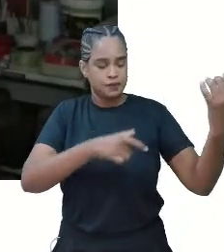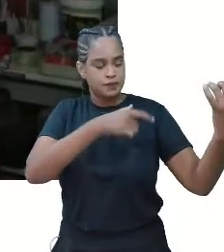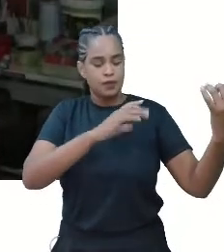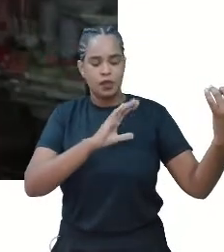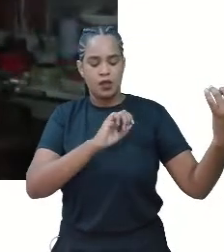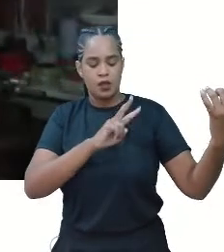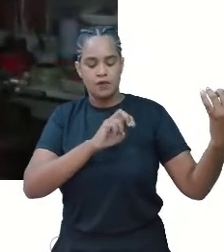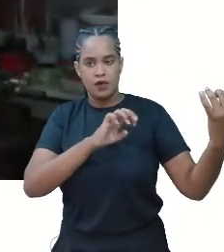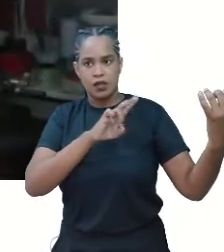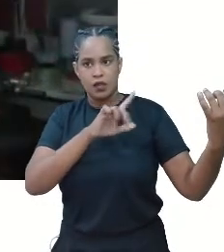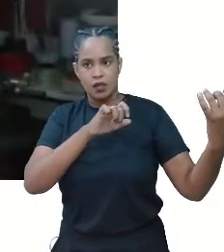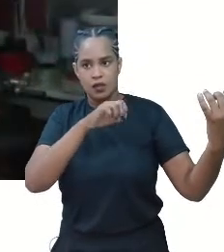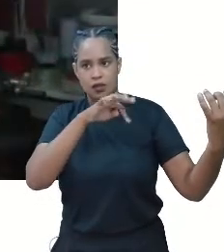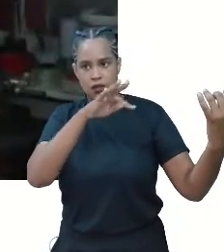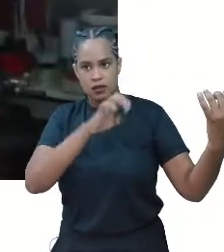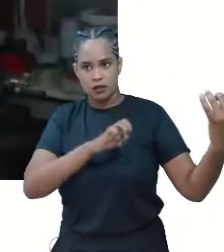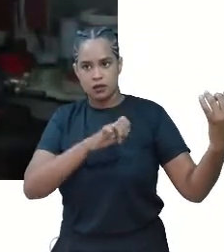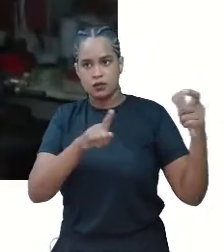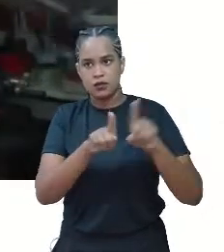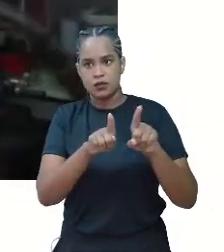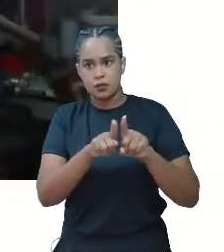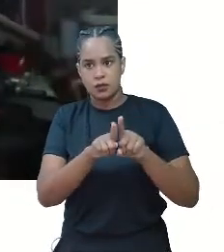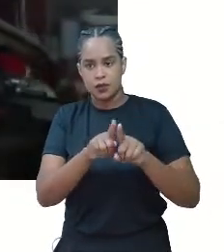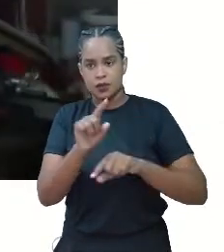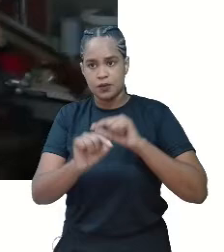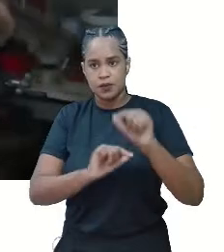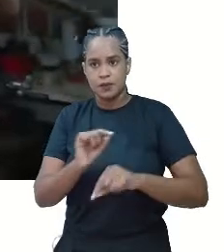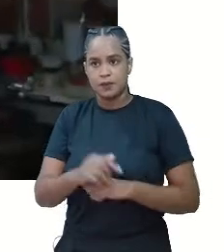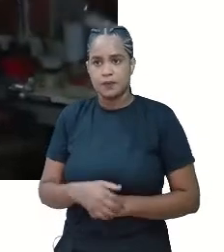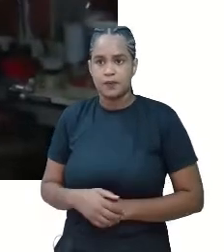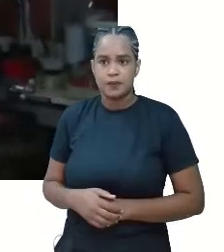cavalete. A alma é um cilindro